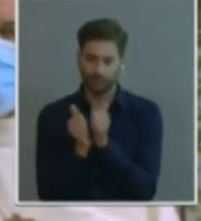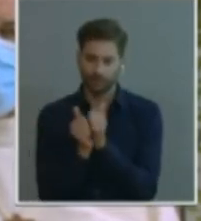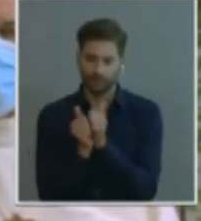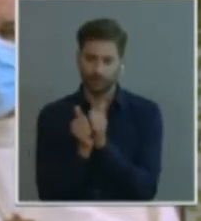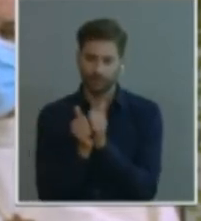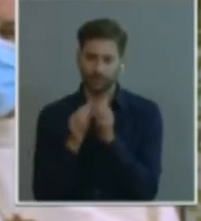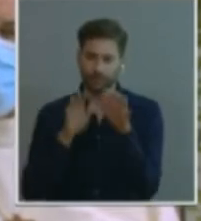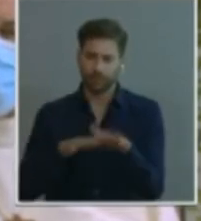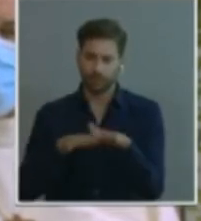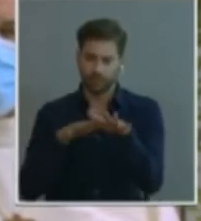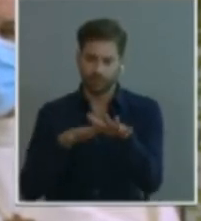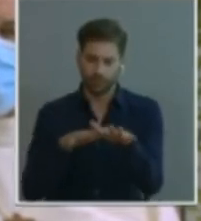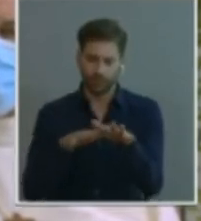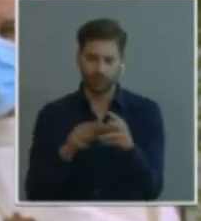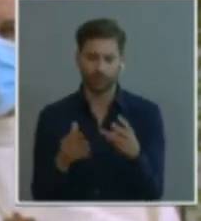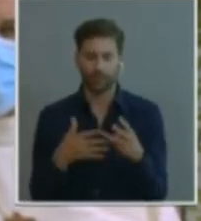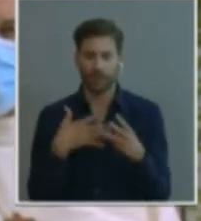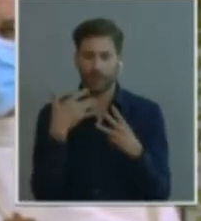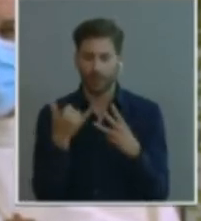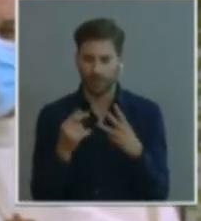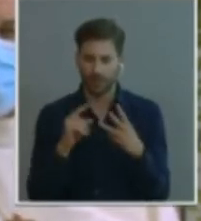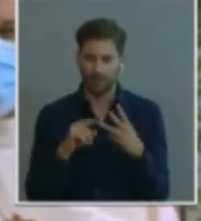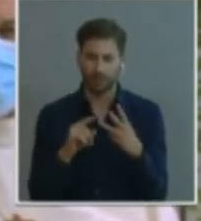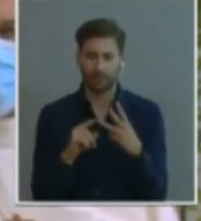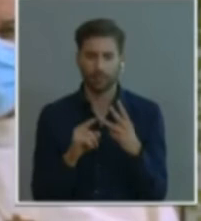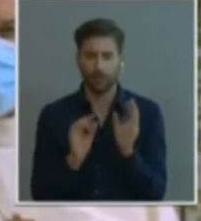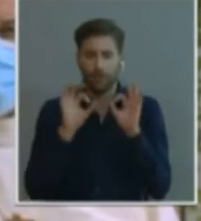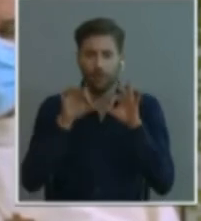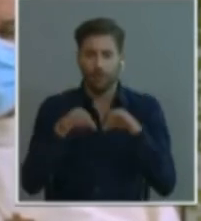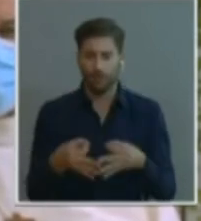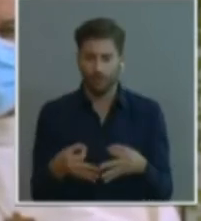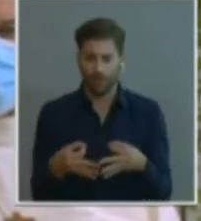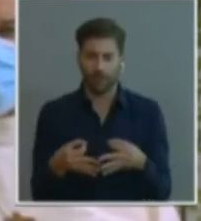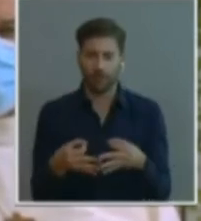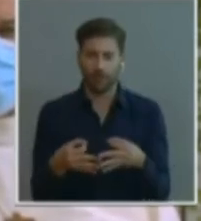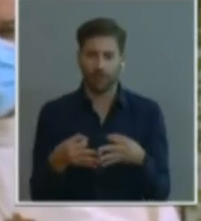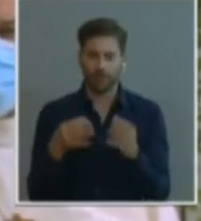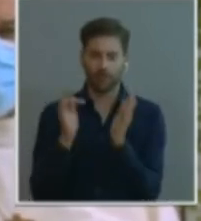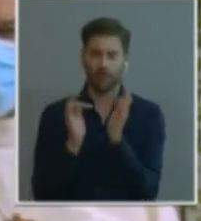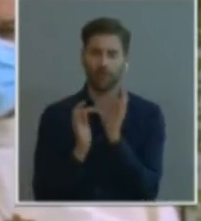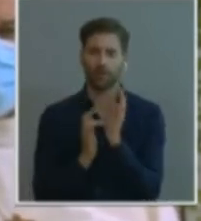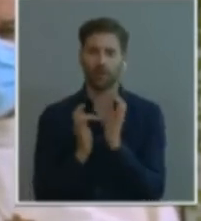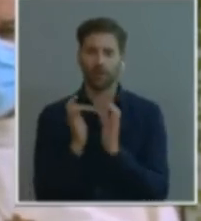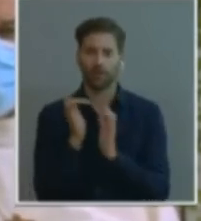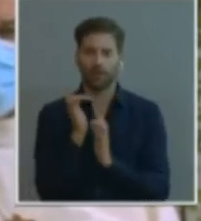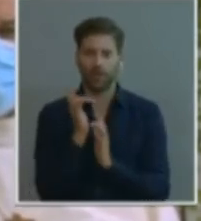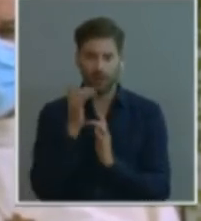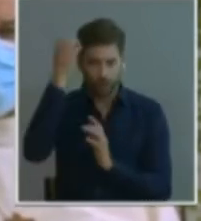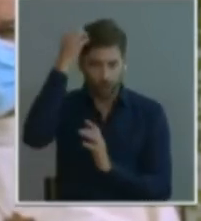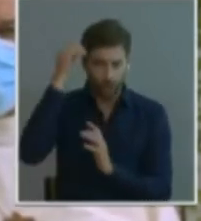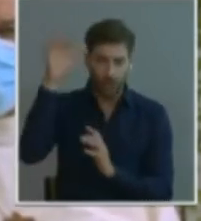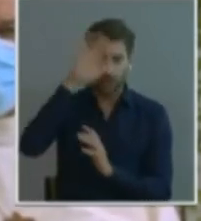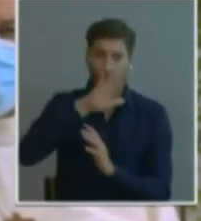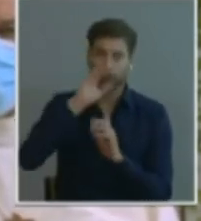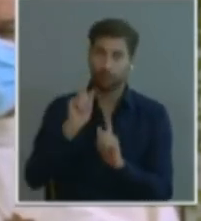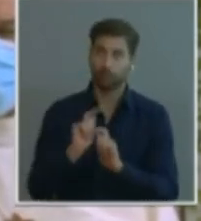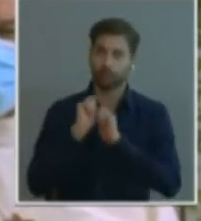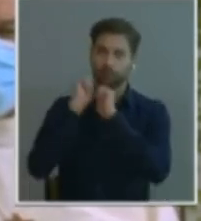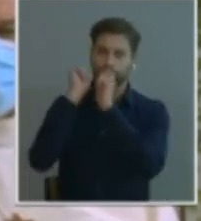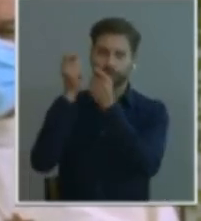vinda. Depois será o fim, quando Cristo entregar o reino a Deus seu